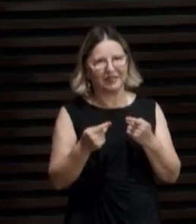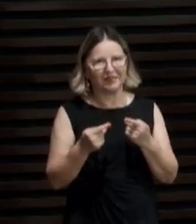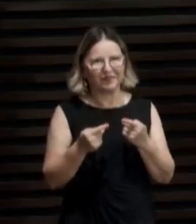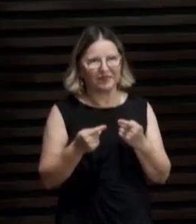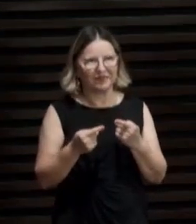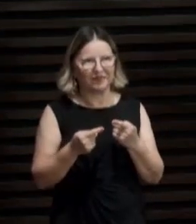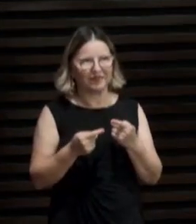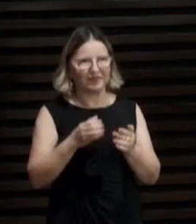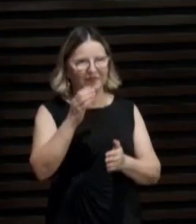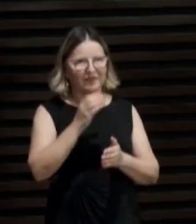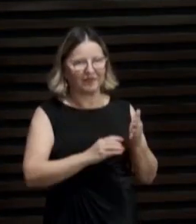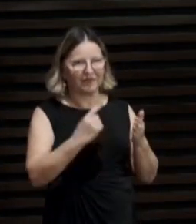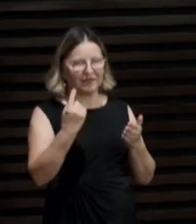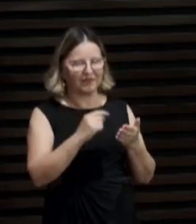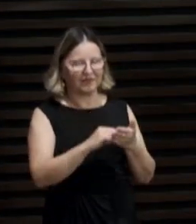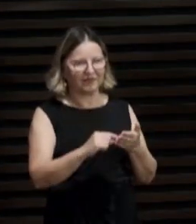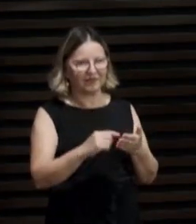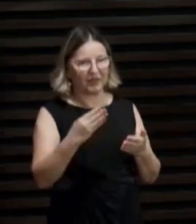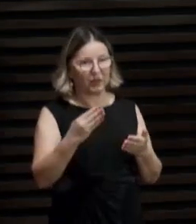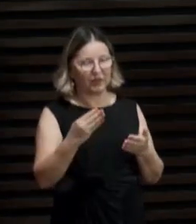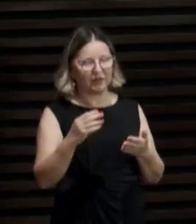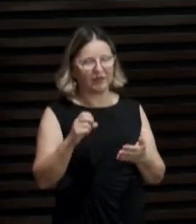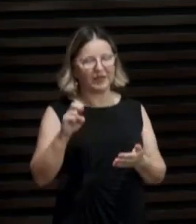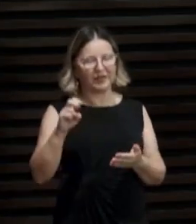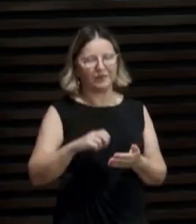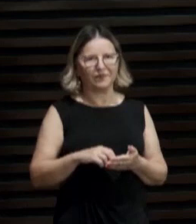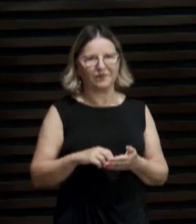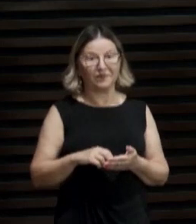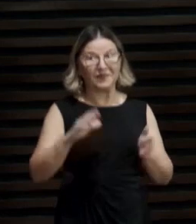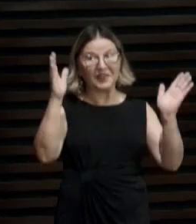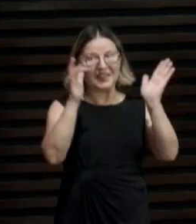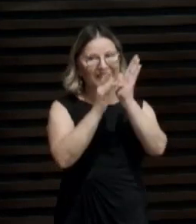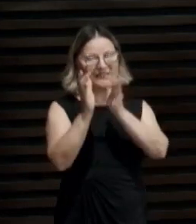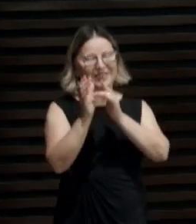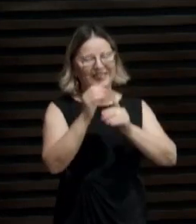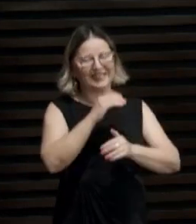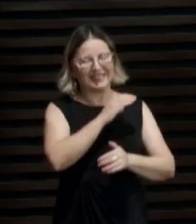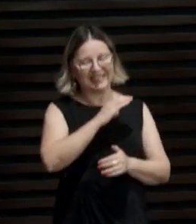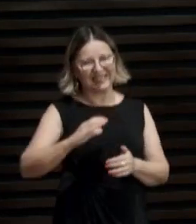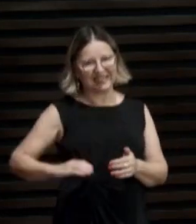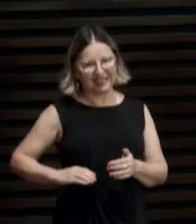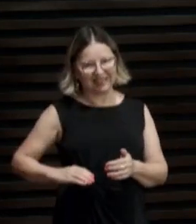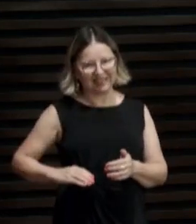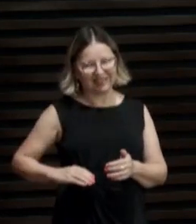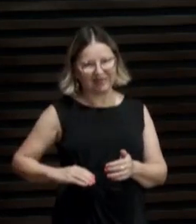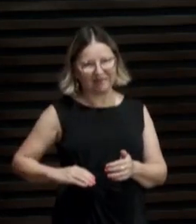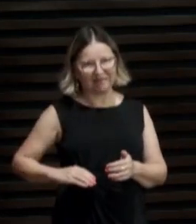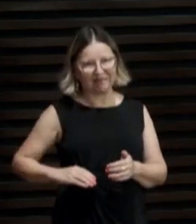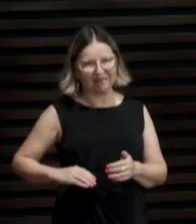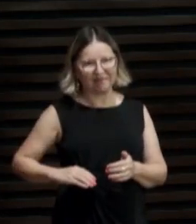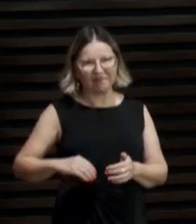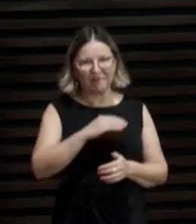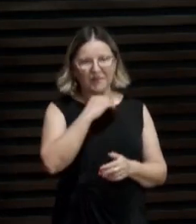Gálatas 1, 4 a 5. O qual, que é Jesus Cristo, se entregou, se deu a si mesmo pelos